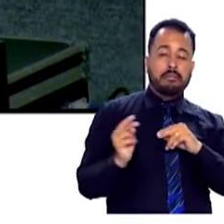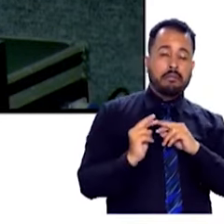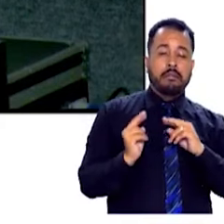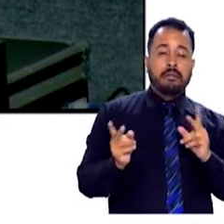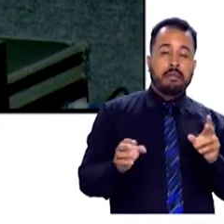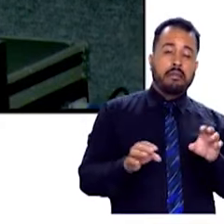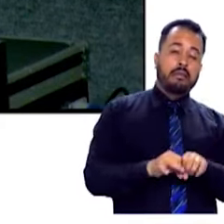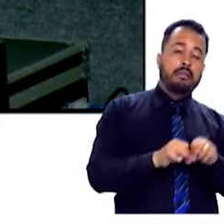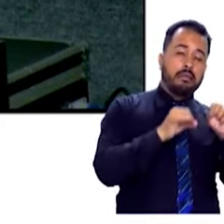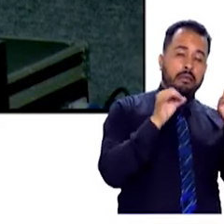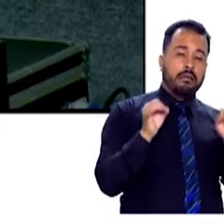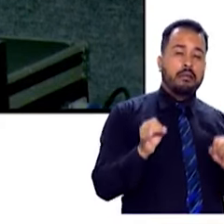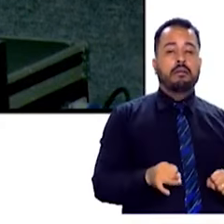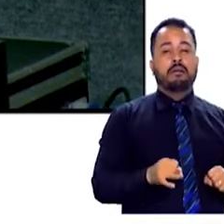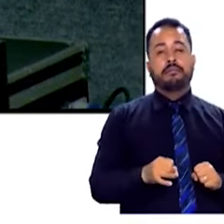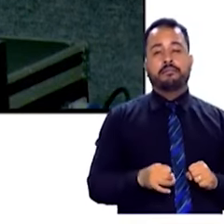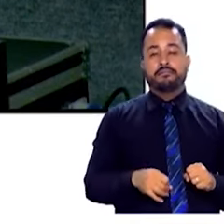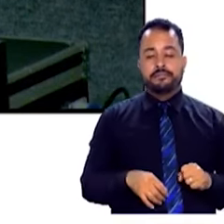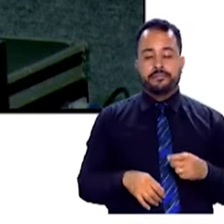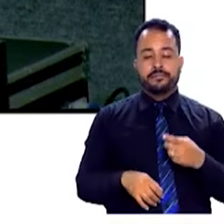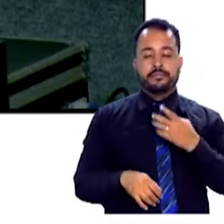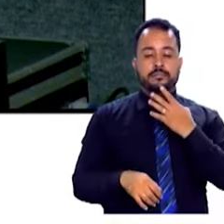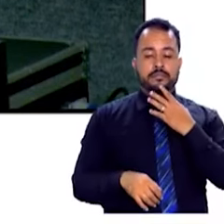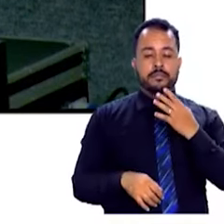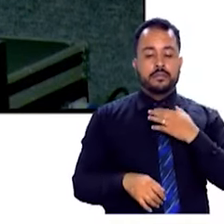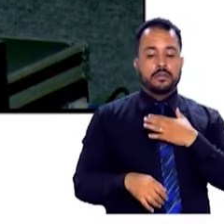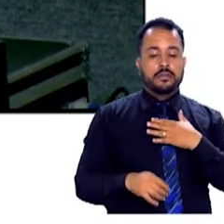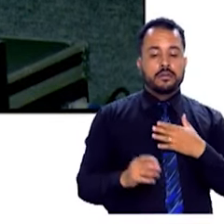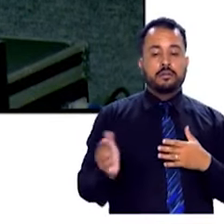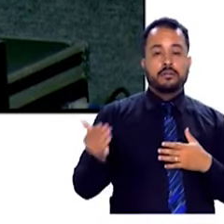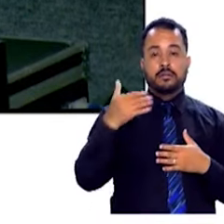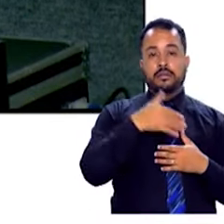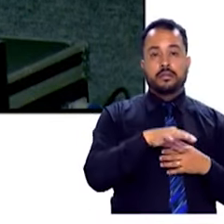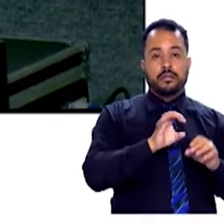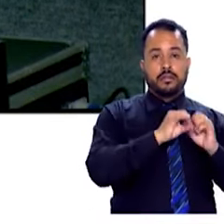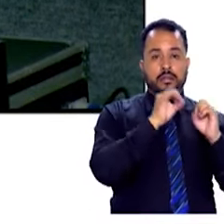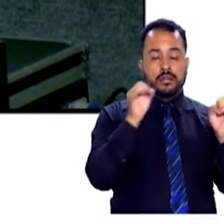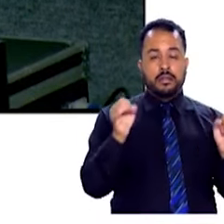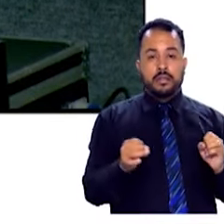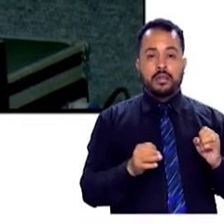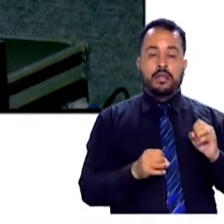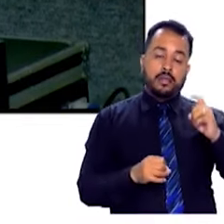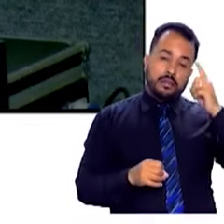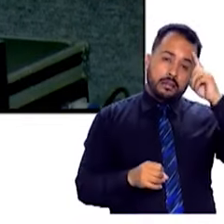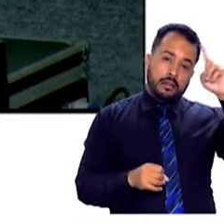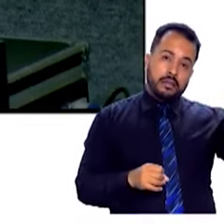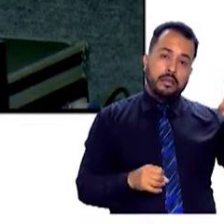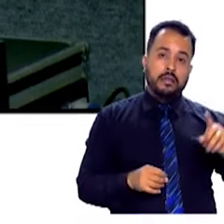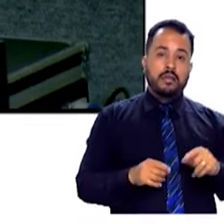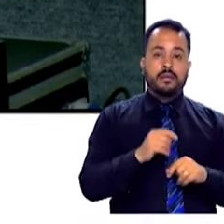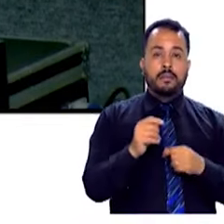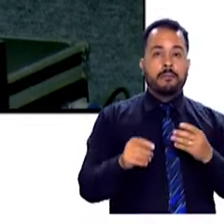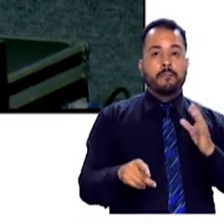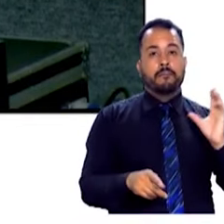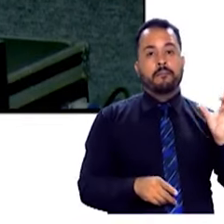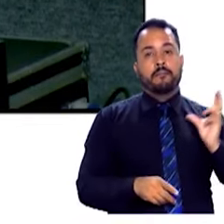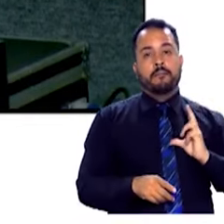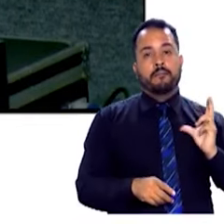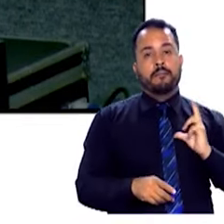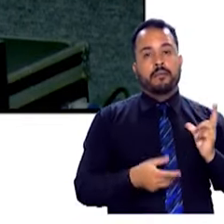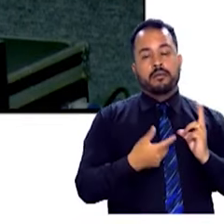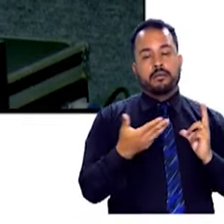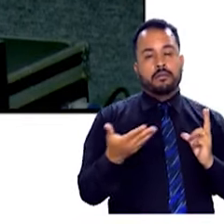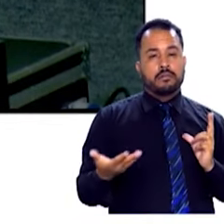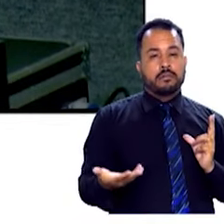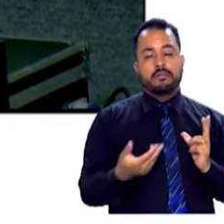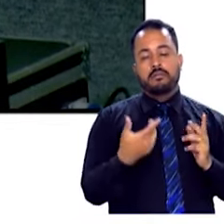sistema que tem conceitos que vocês reconheceriam se vocês fossem para lá a ideia de propriedade que eles têm completamente a ideia de propriedade da dos Ingleses